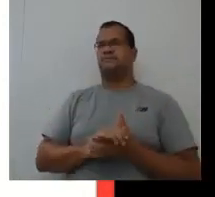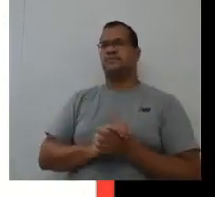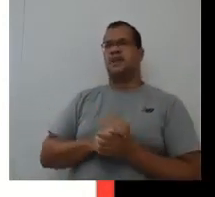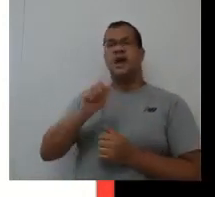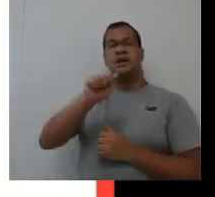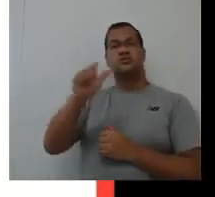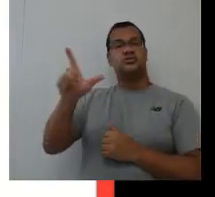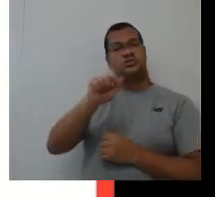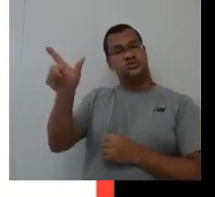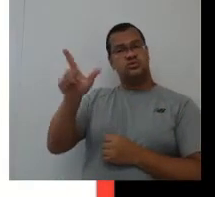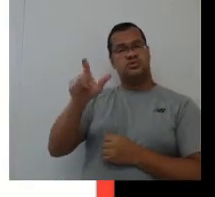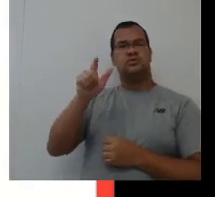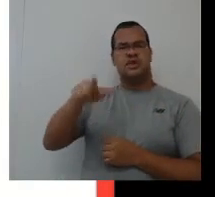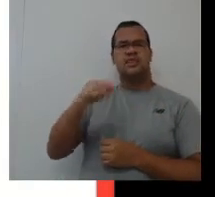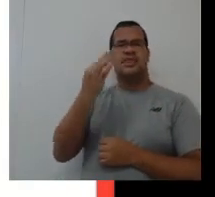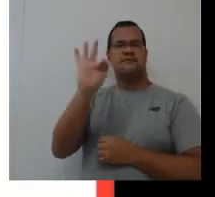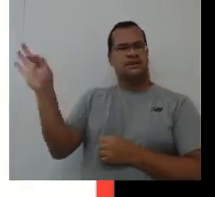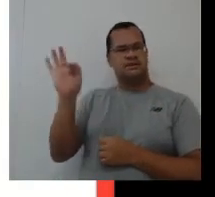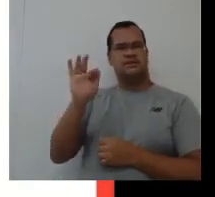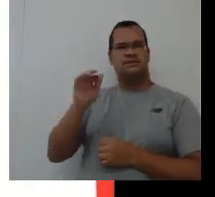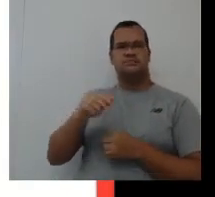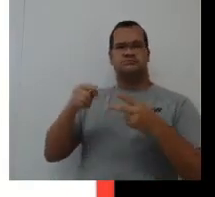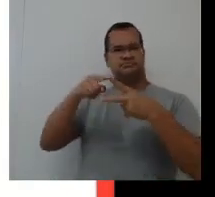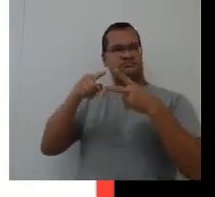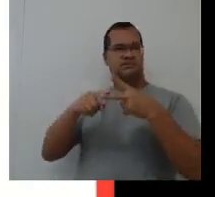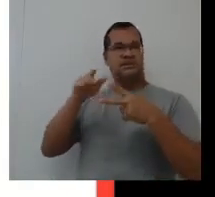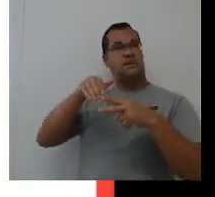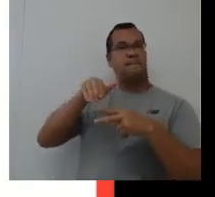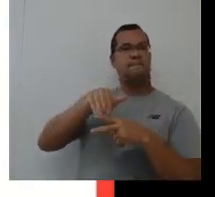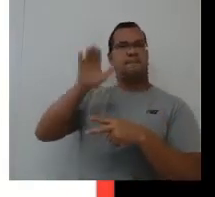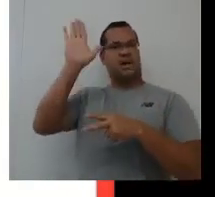seja, as duas maiores potências que mais acumularam